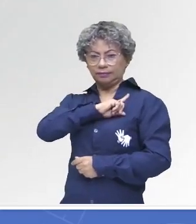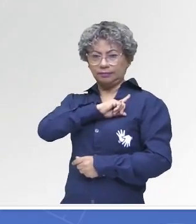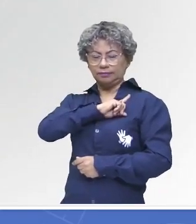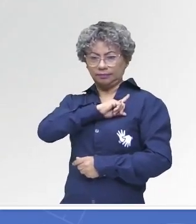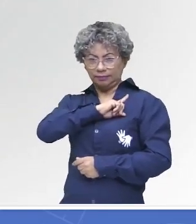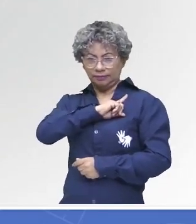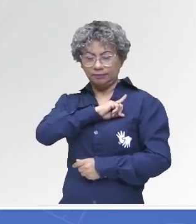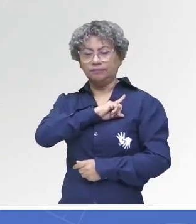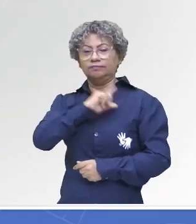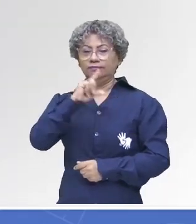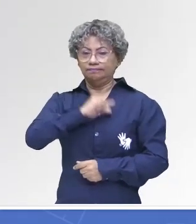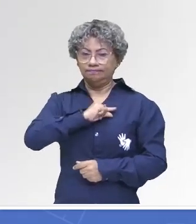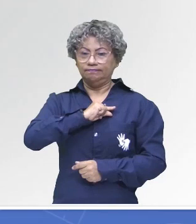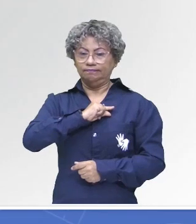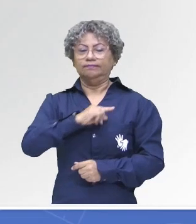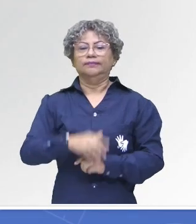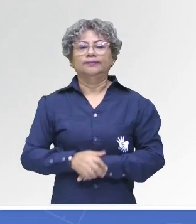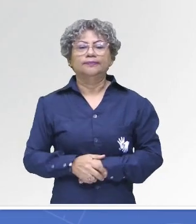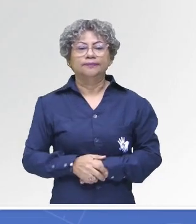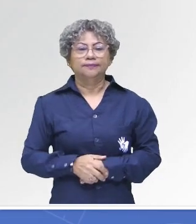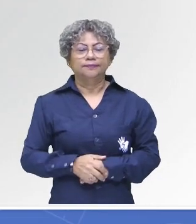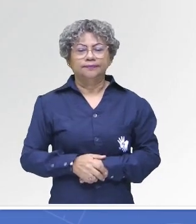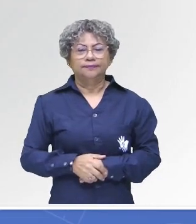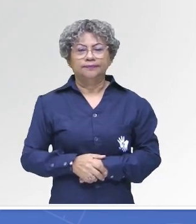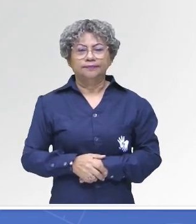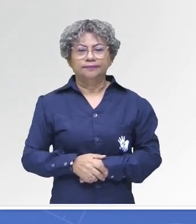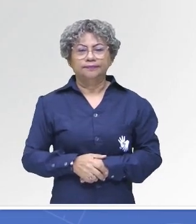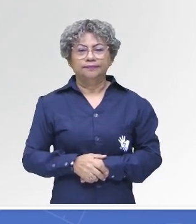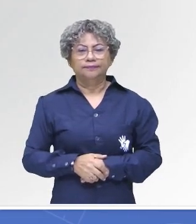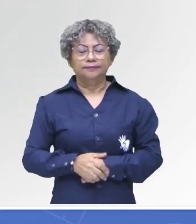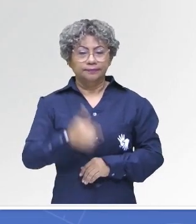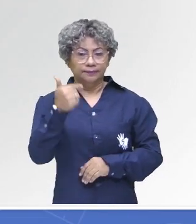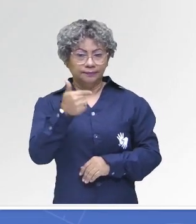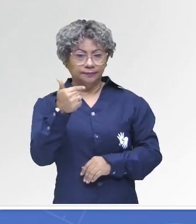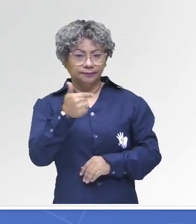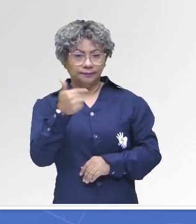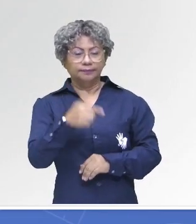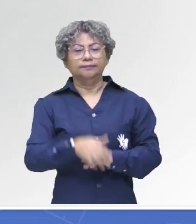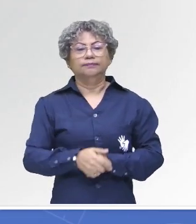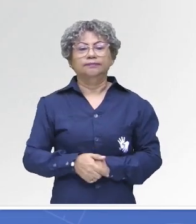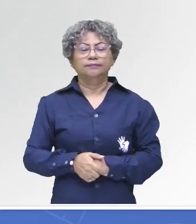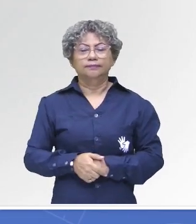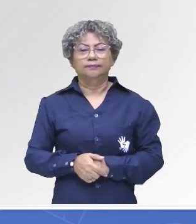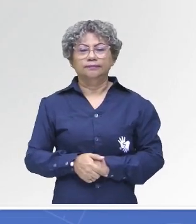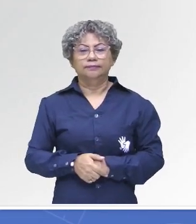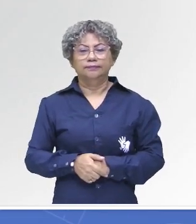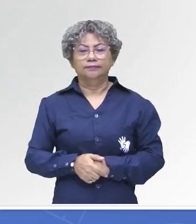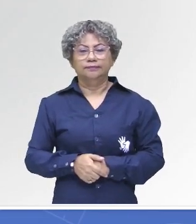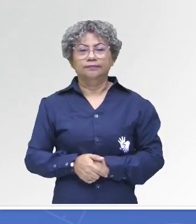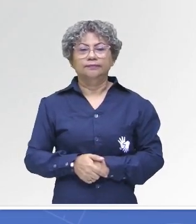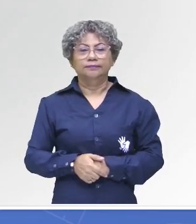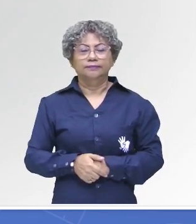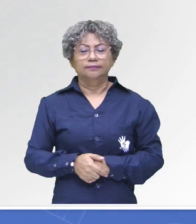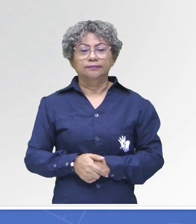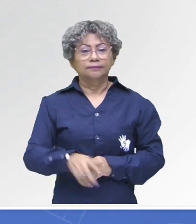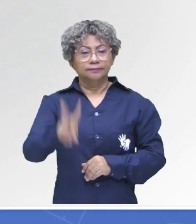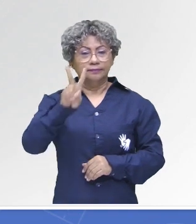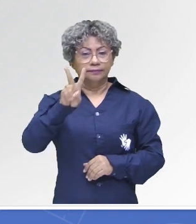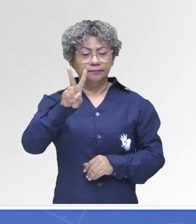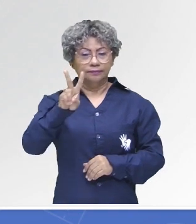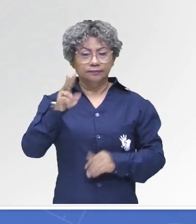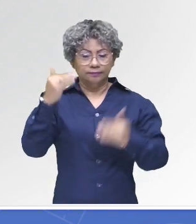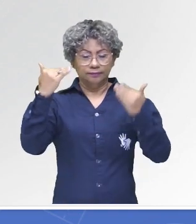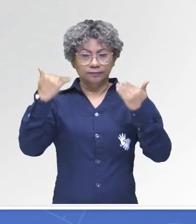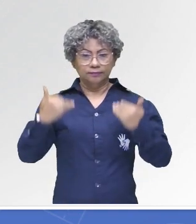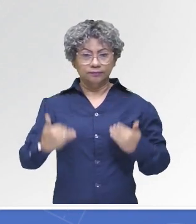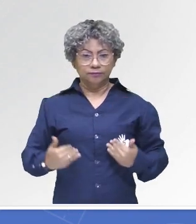beleza? Segunda questão, questão número 2. Dois corpos estão em equilíbrio térmico quando?